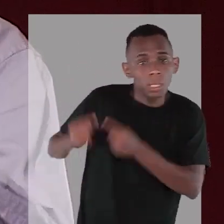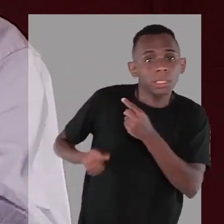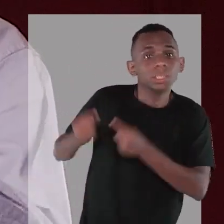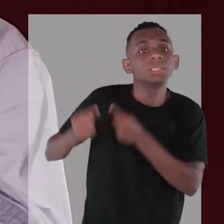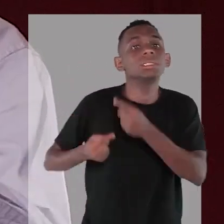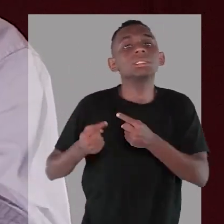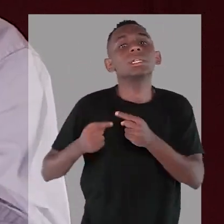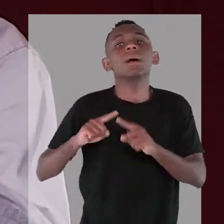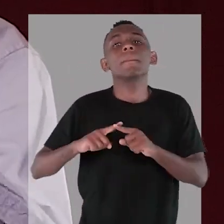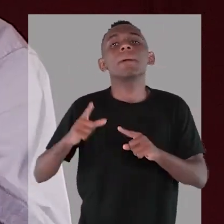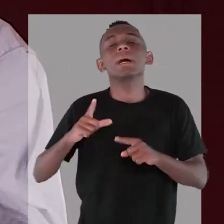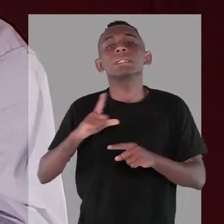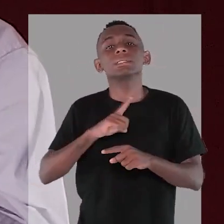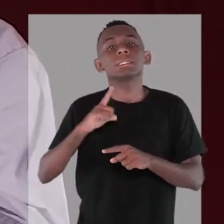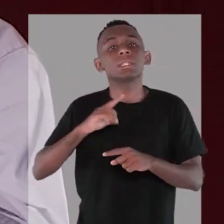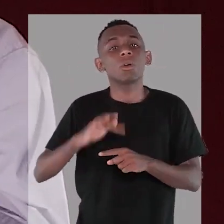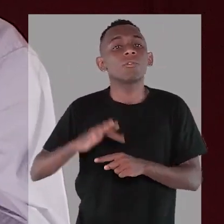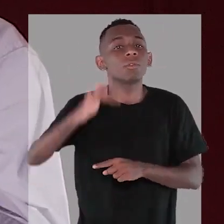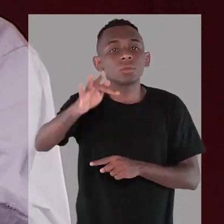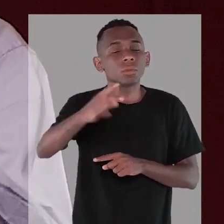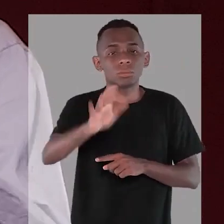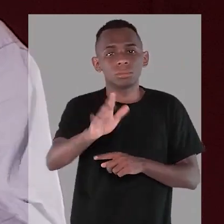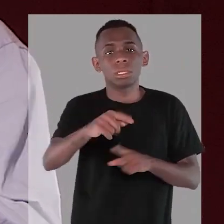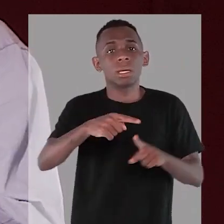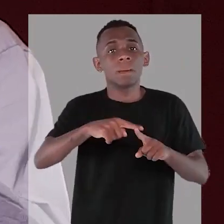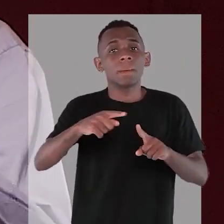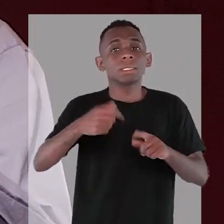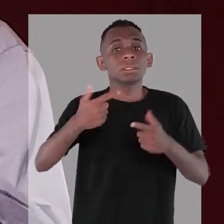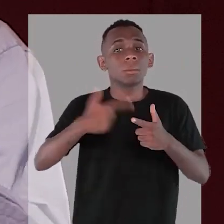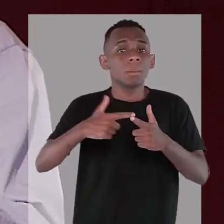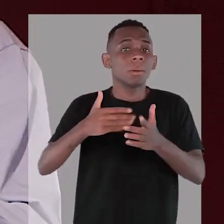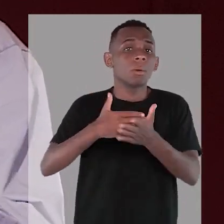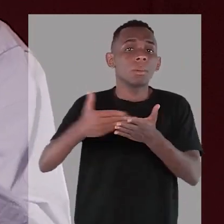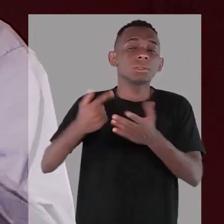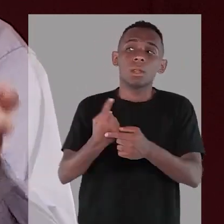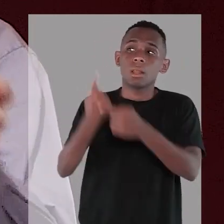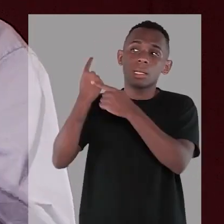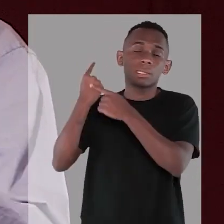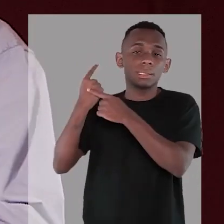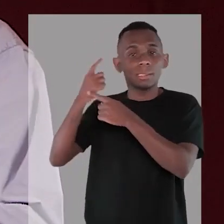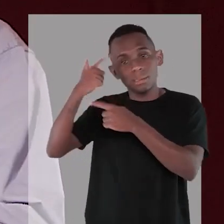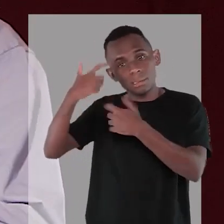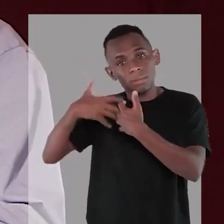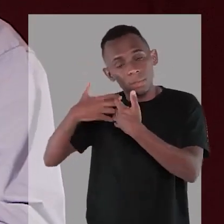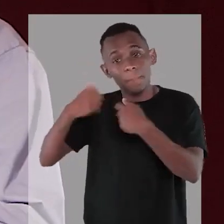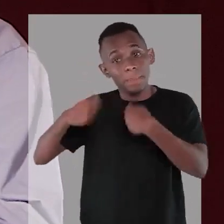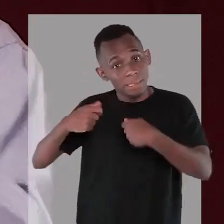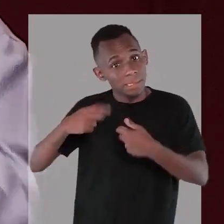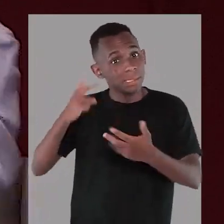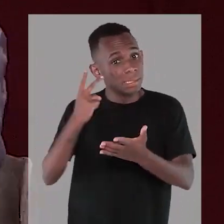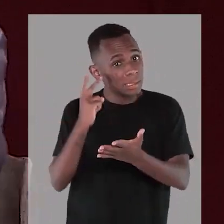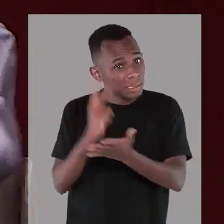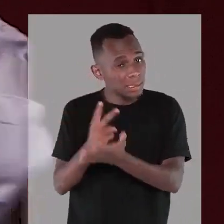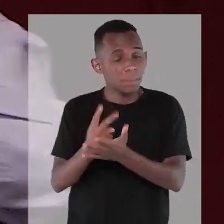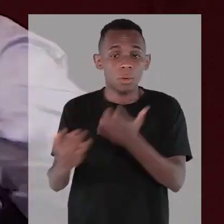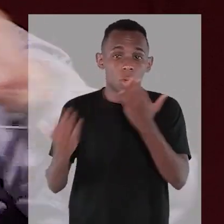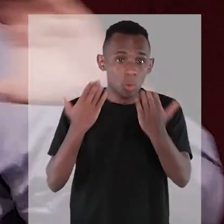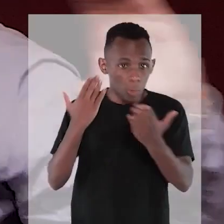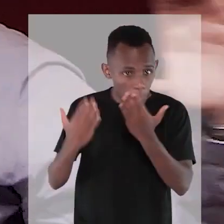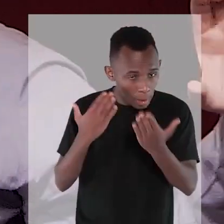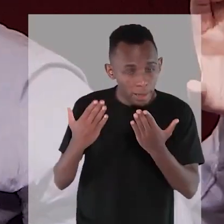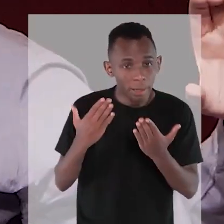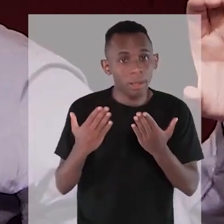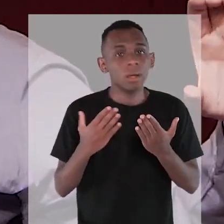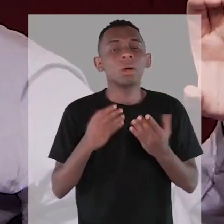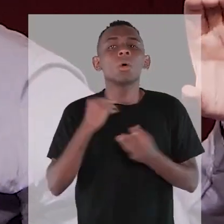horizonte a construção do que quer que seja. Então eu acho que a gente tem sempre que fazer esse balanço entre o que o senhor disse, o leito no